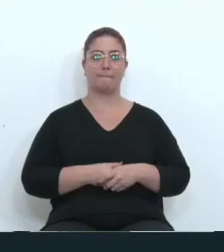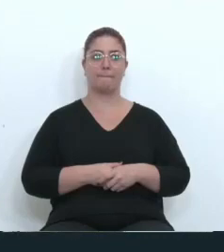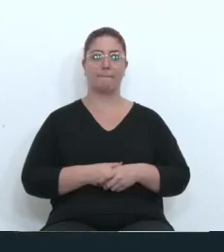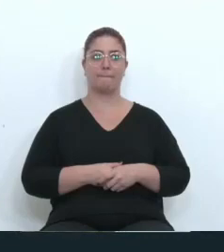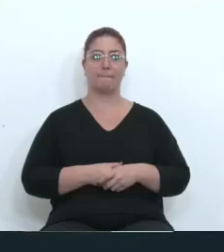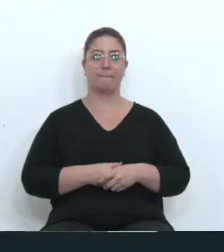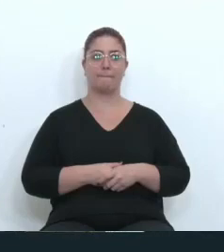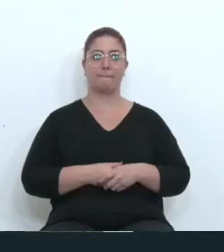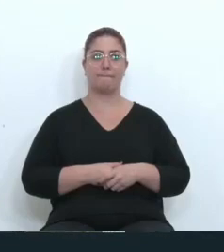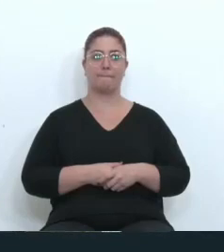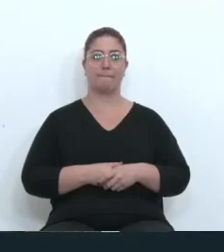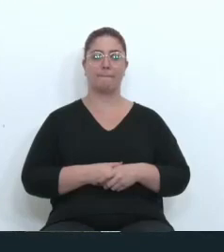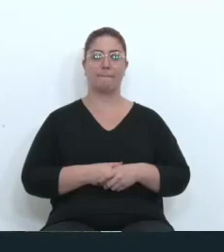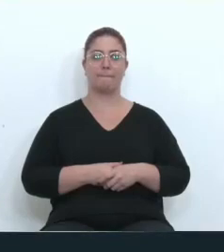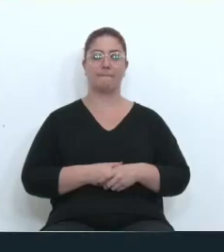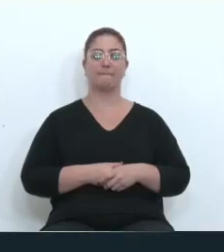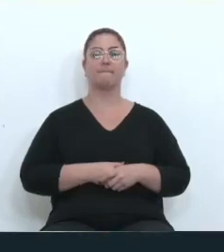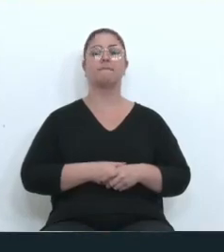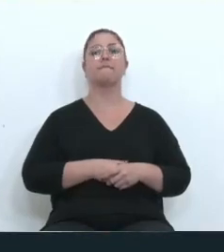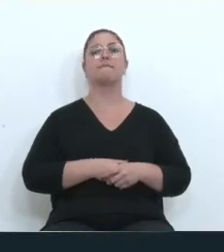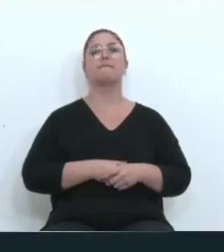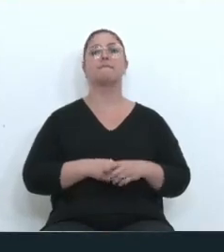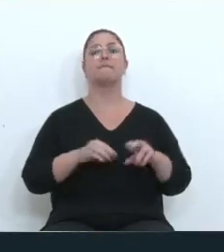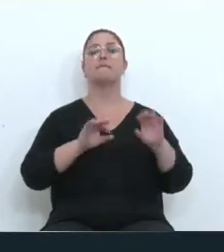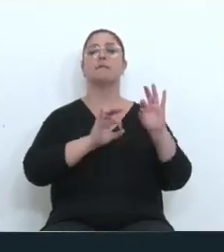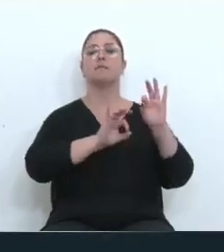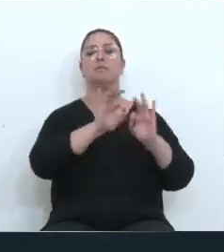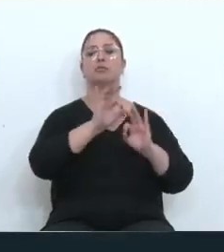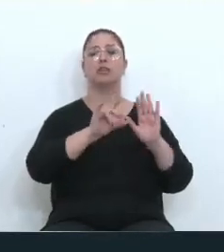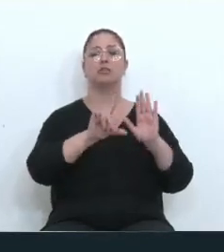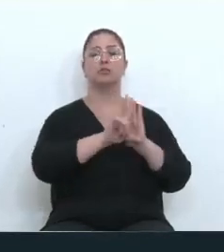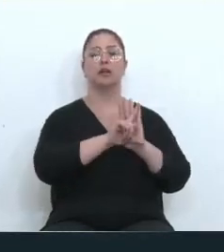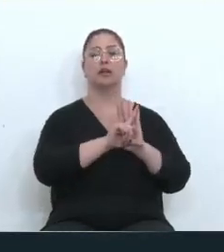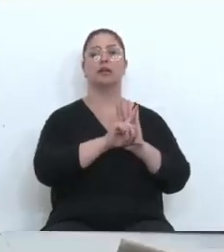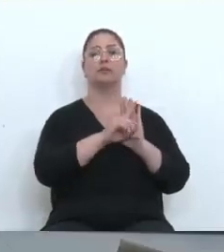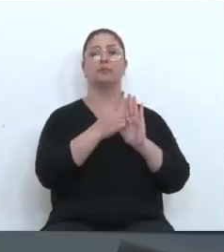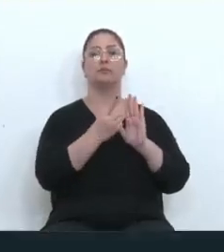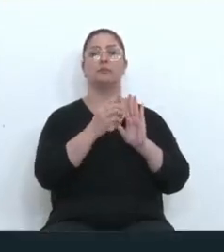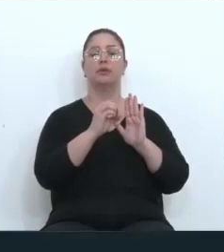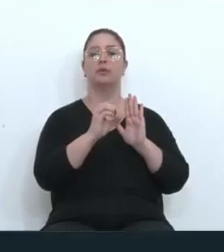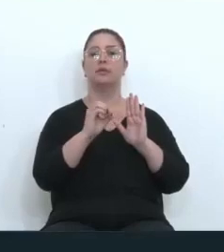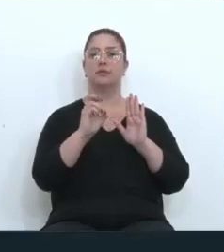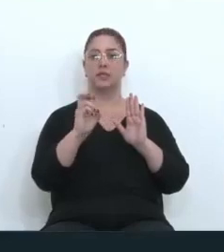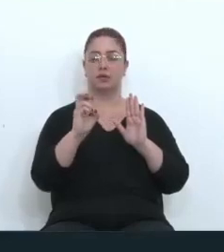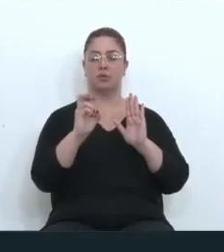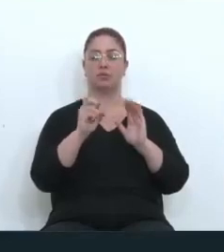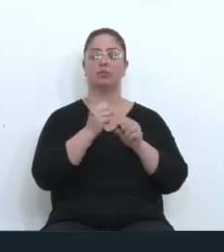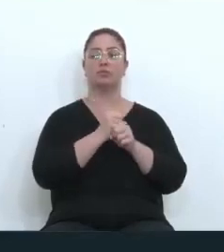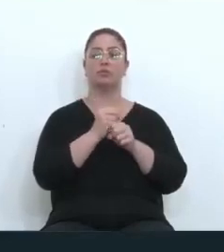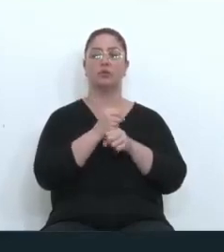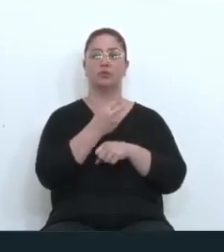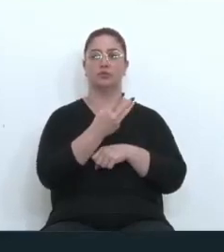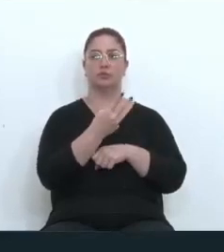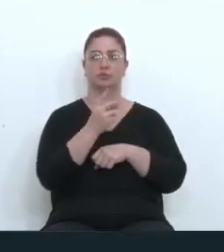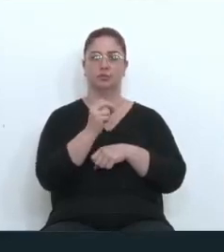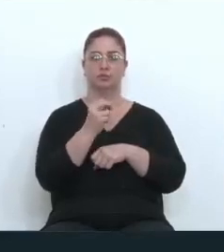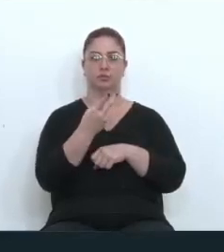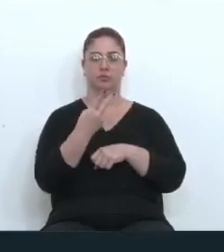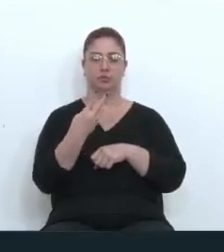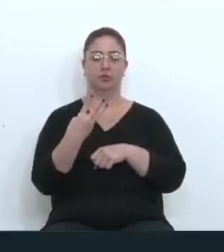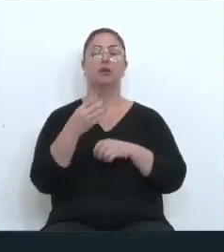e tem primeiro leitura e da liberação do projeto de lei número 1005/23 Altera a lei número